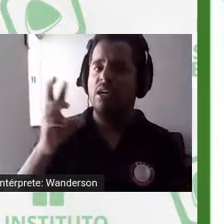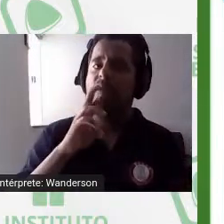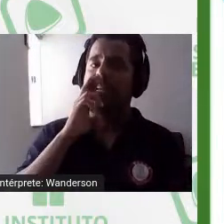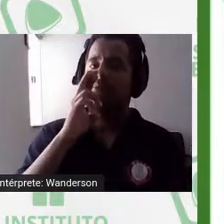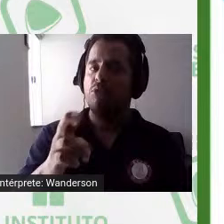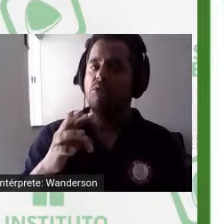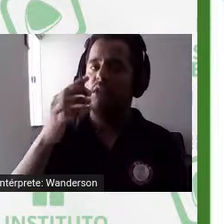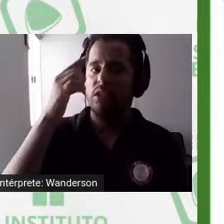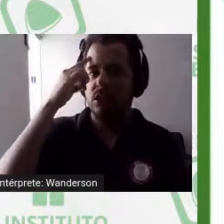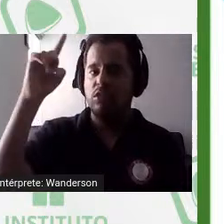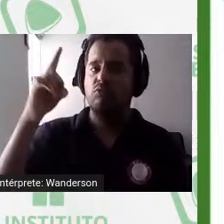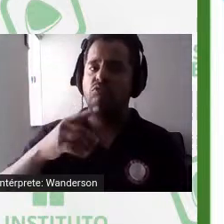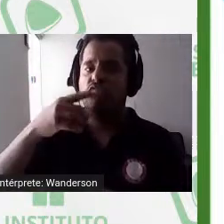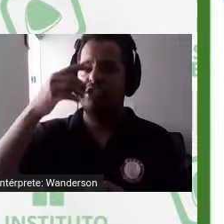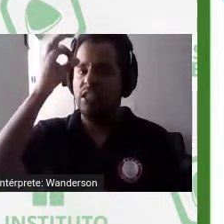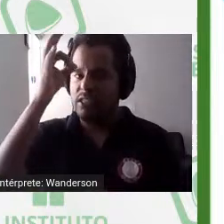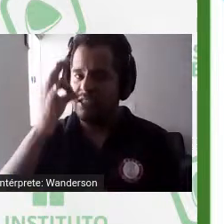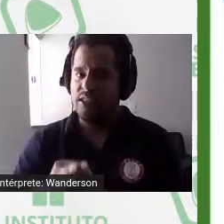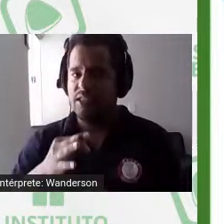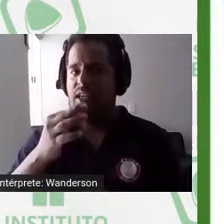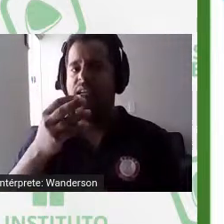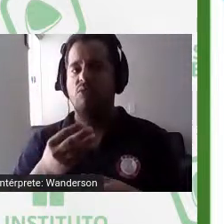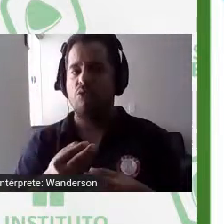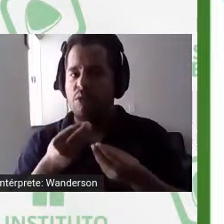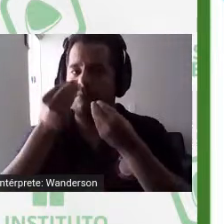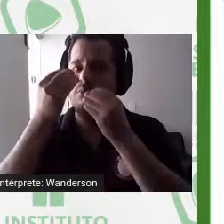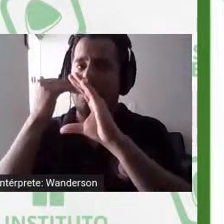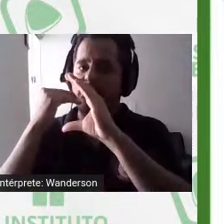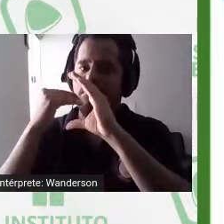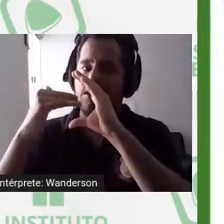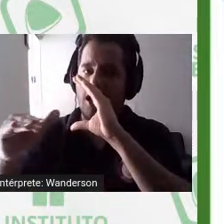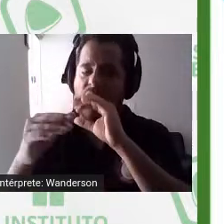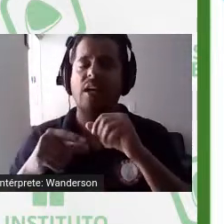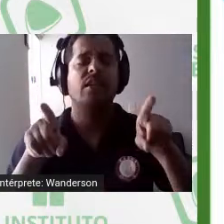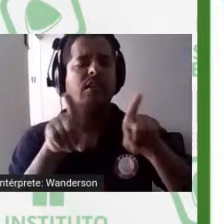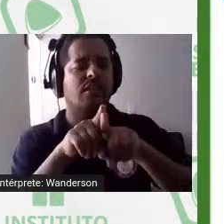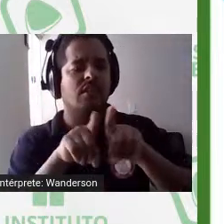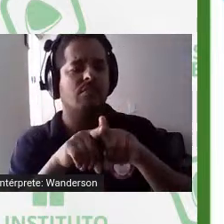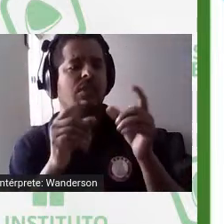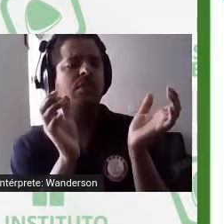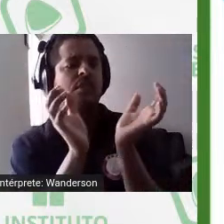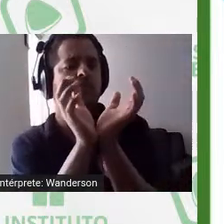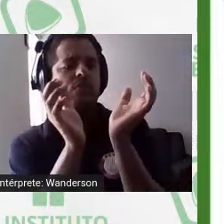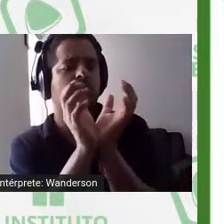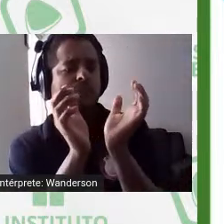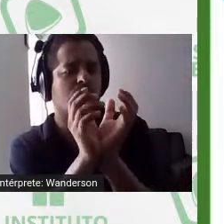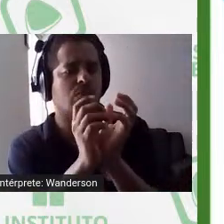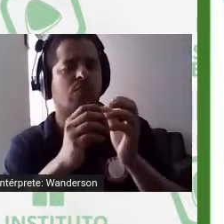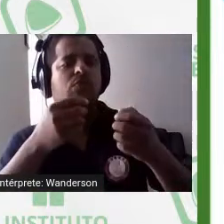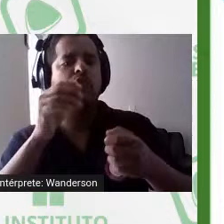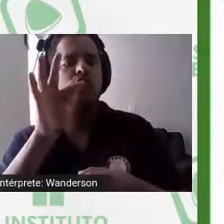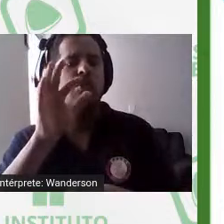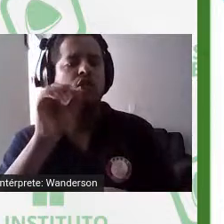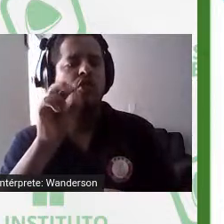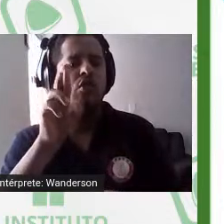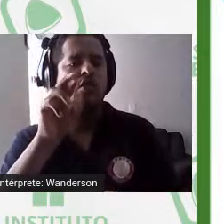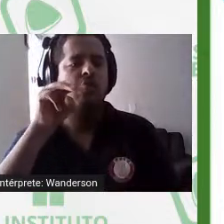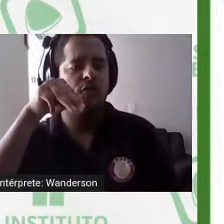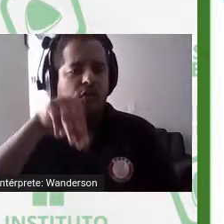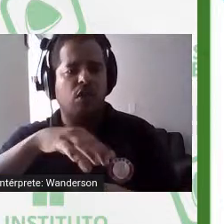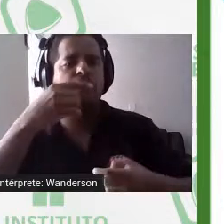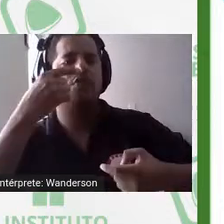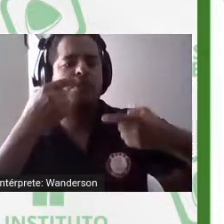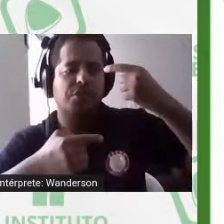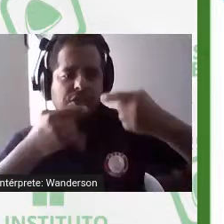no ambiente AVA-MUDO IFBA, ou através de fóruns também no próprio ambiente. ou seja, discussões as quais tanto eu quanto a